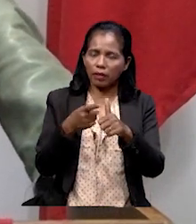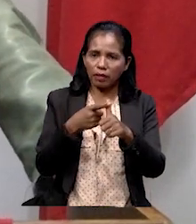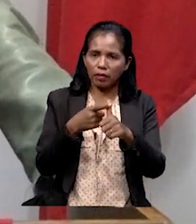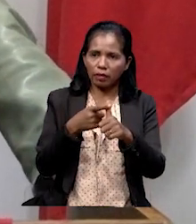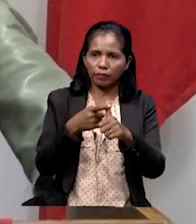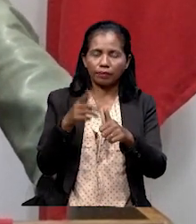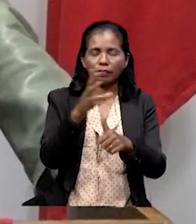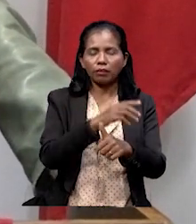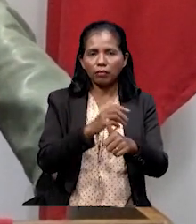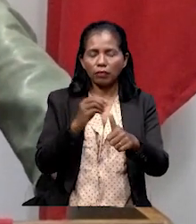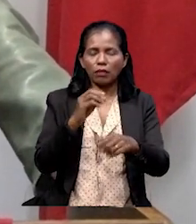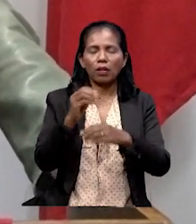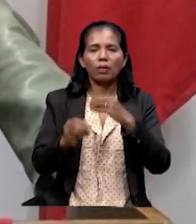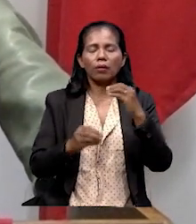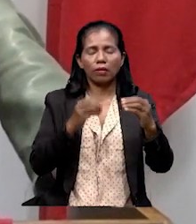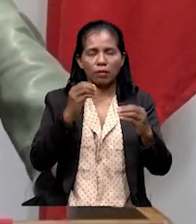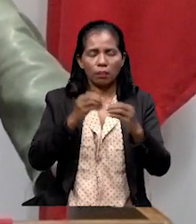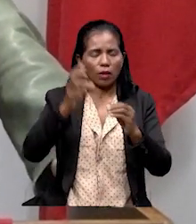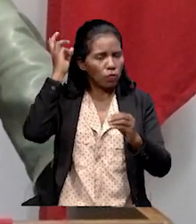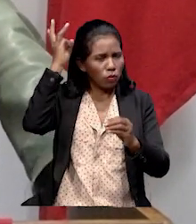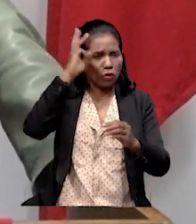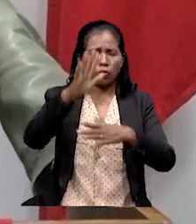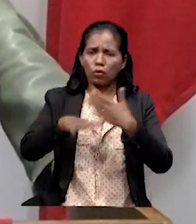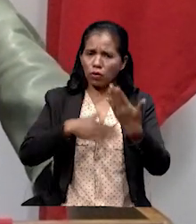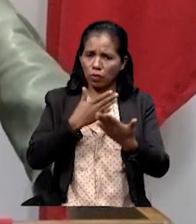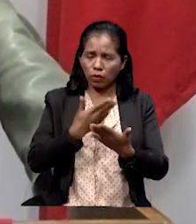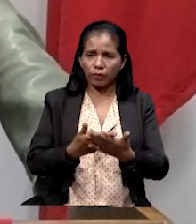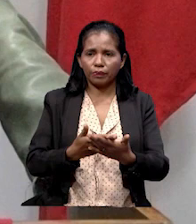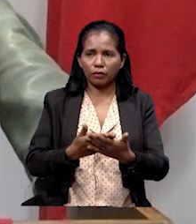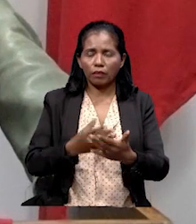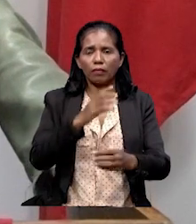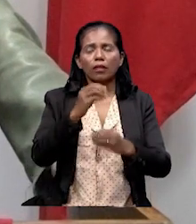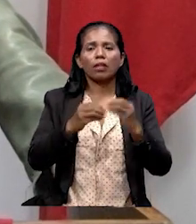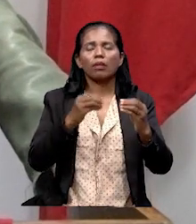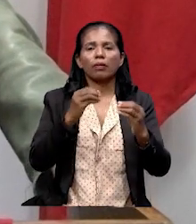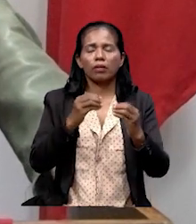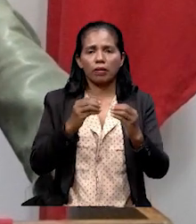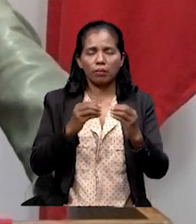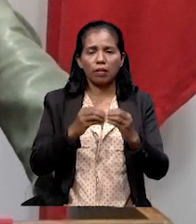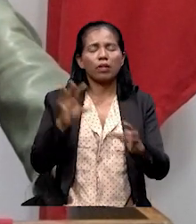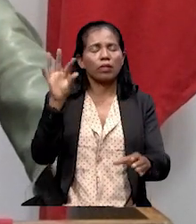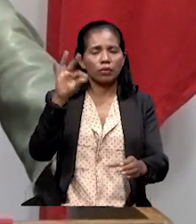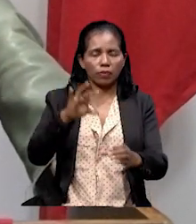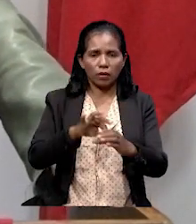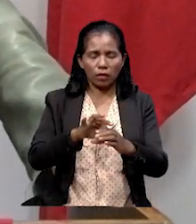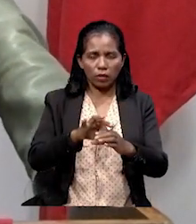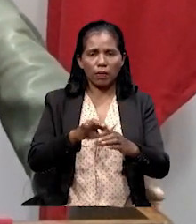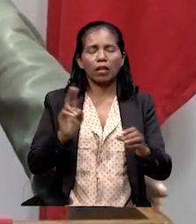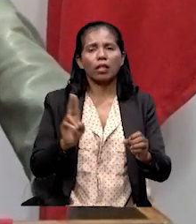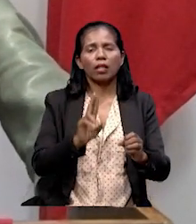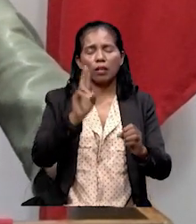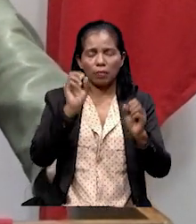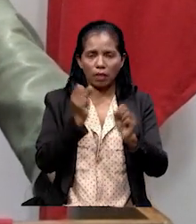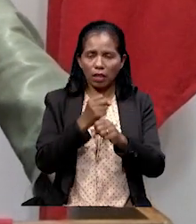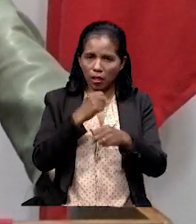experiência né preocupação com toda a união se votação a brale bele executa do Nicolai parece